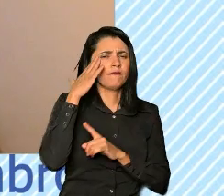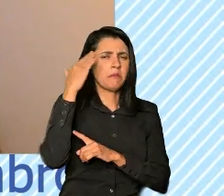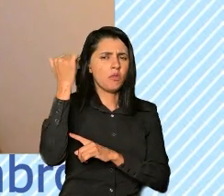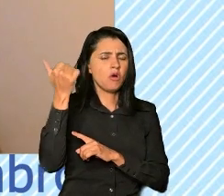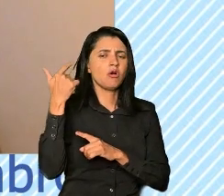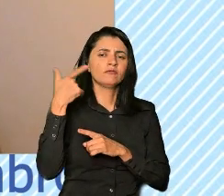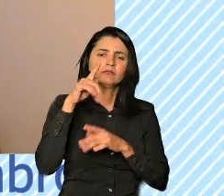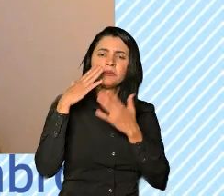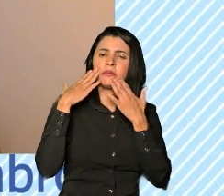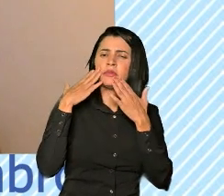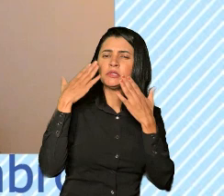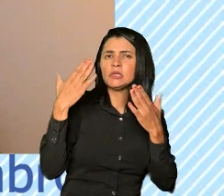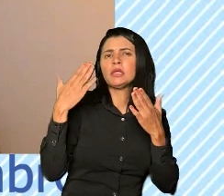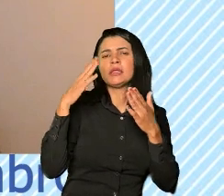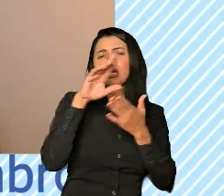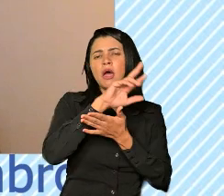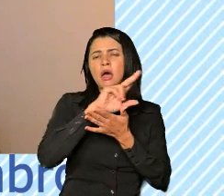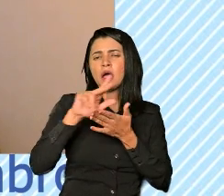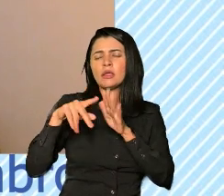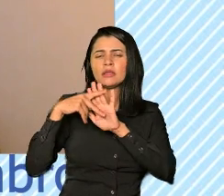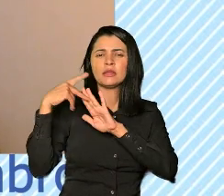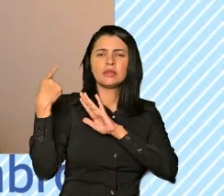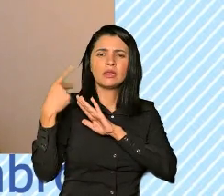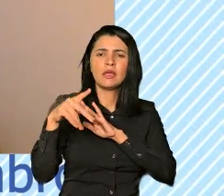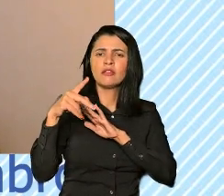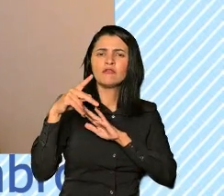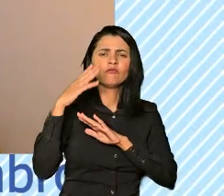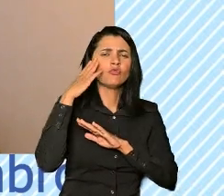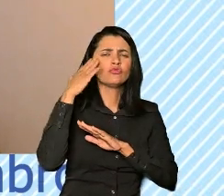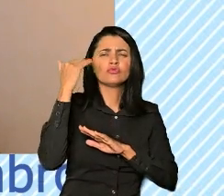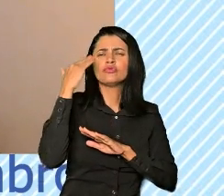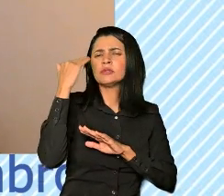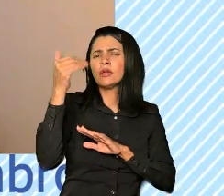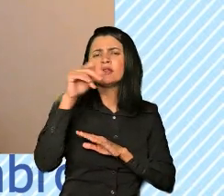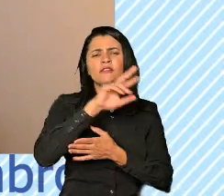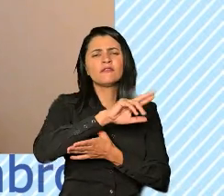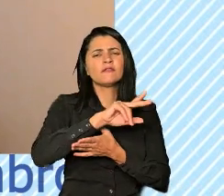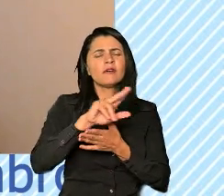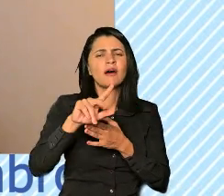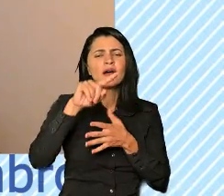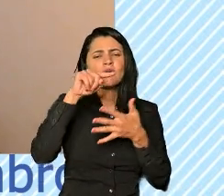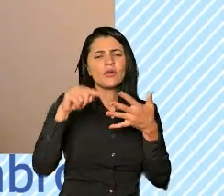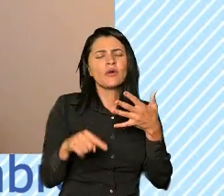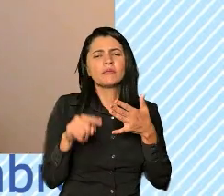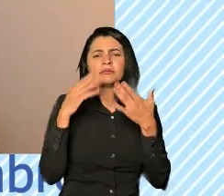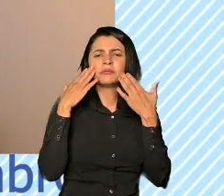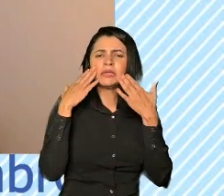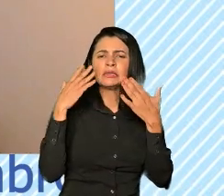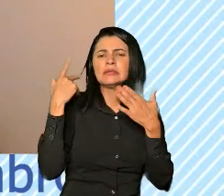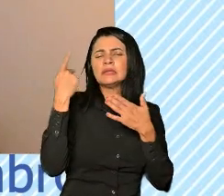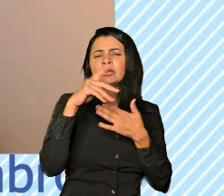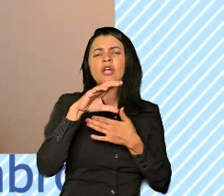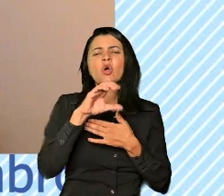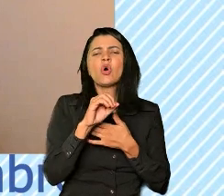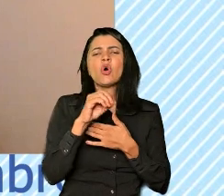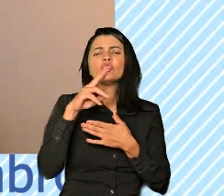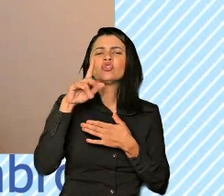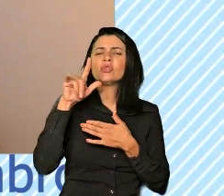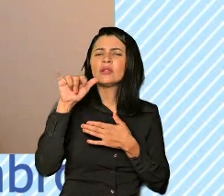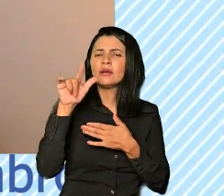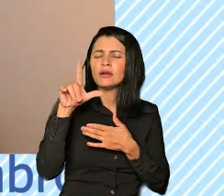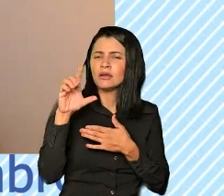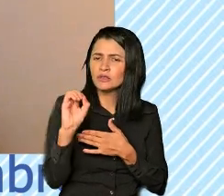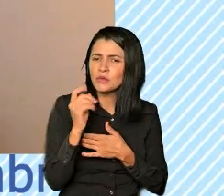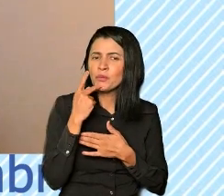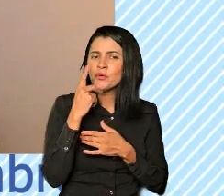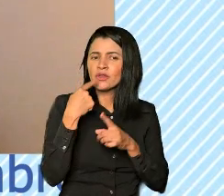apresentar a coleção dela, e foi um sucesso, e teve várias questões, ela apresenta no consulado, porque se ela falasse